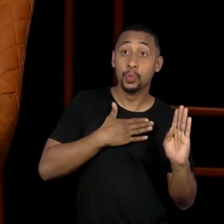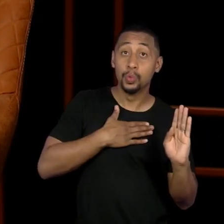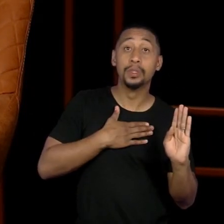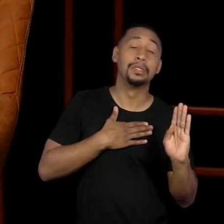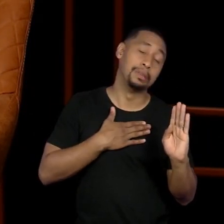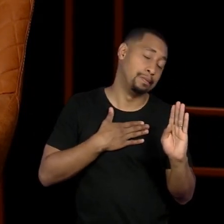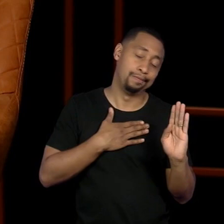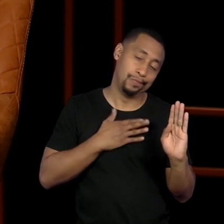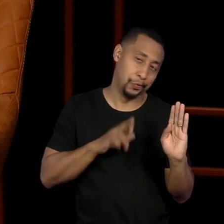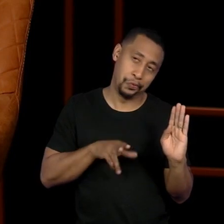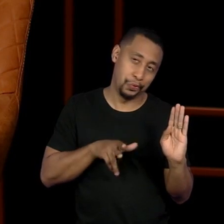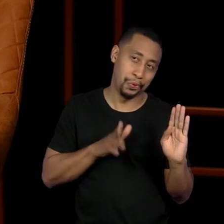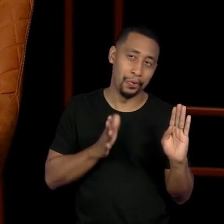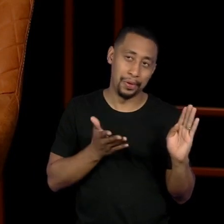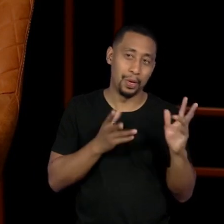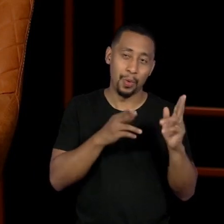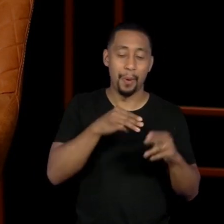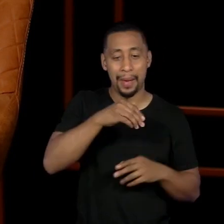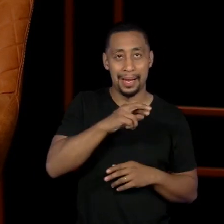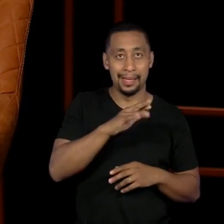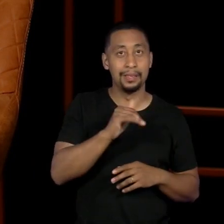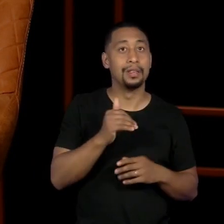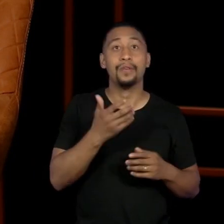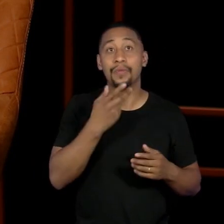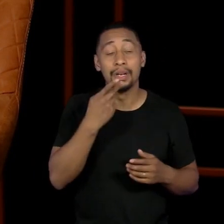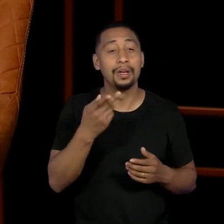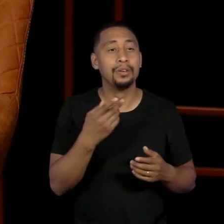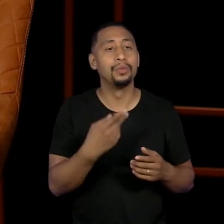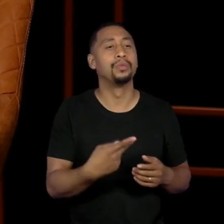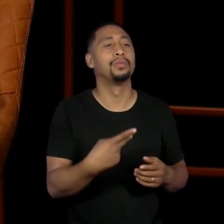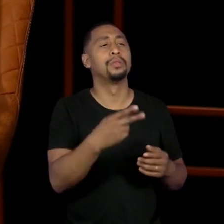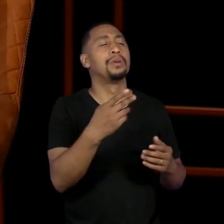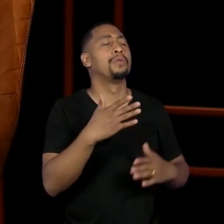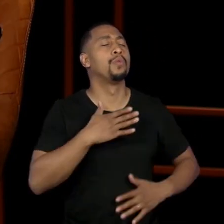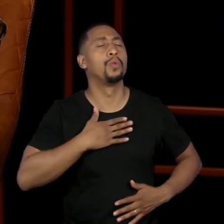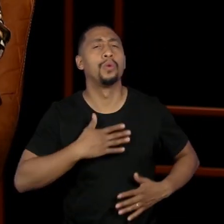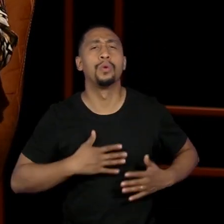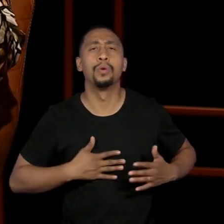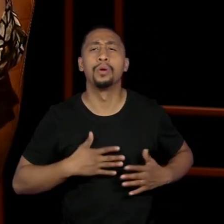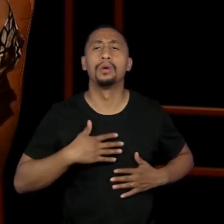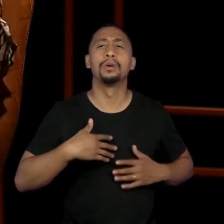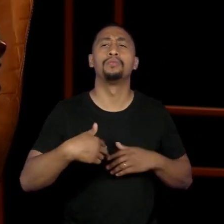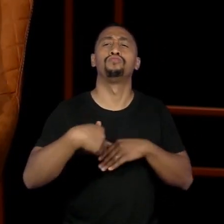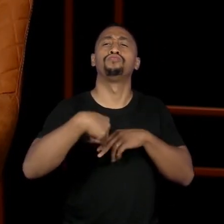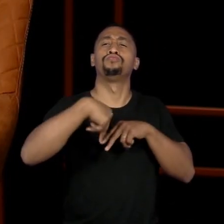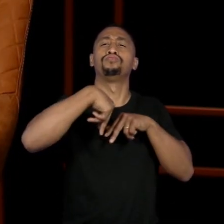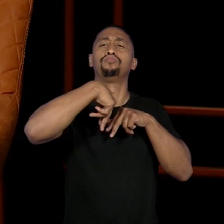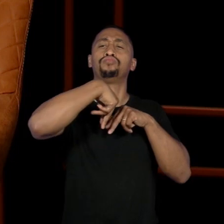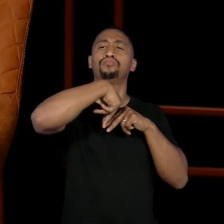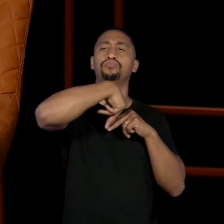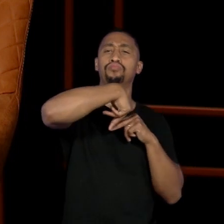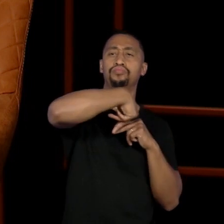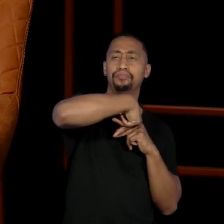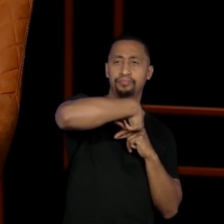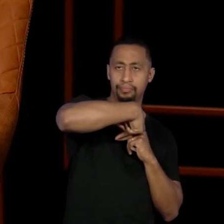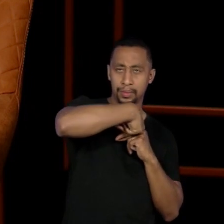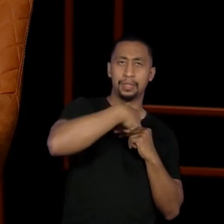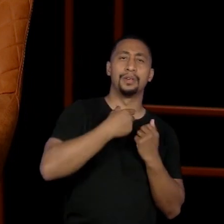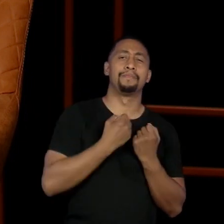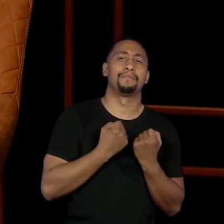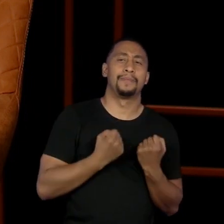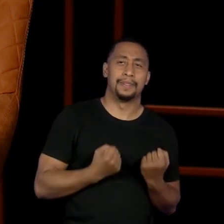que gravou, não é? O teu corpo pesando sobre o meu... A palavra já é